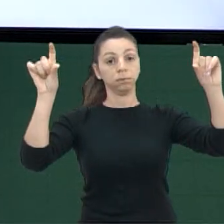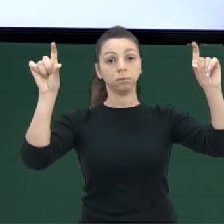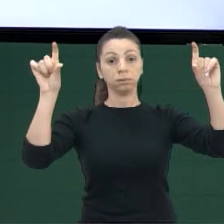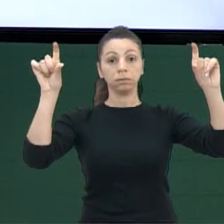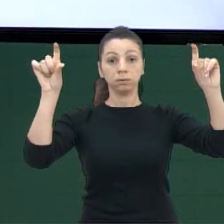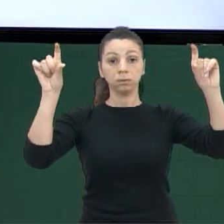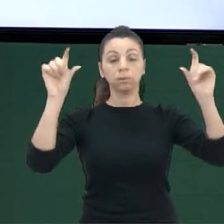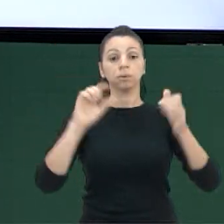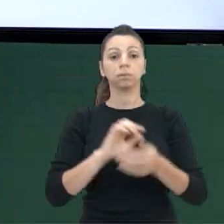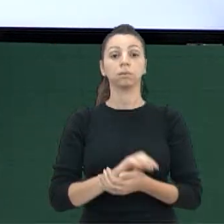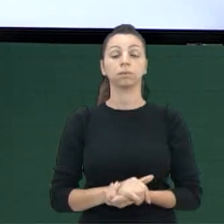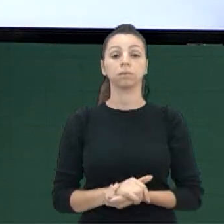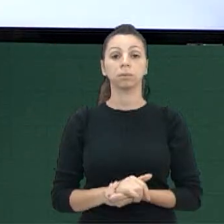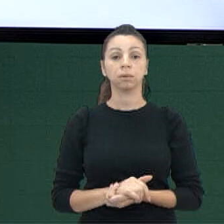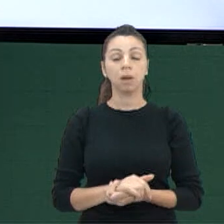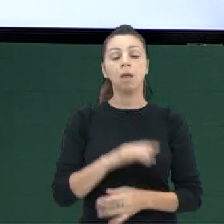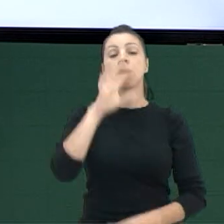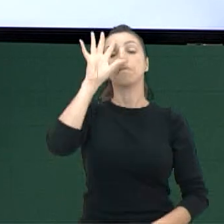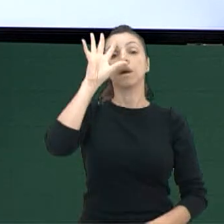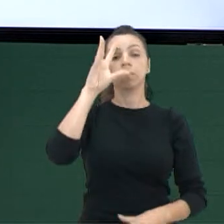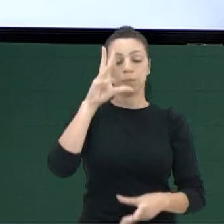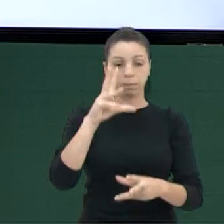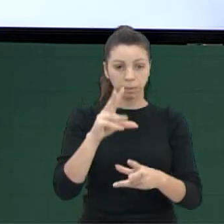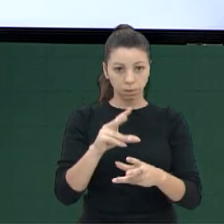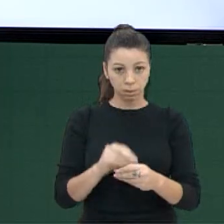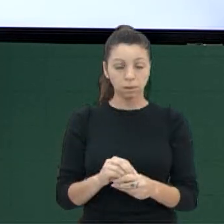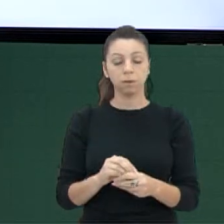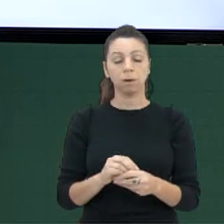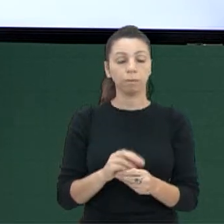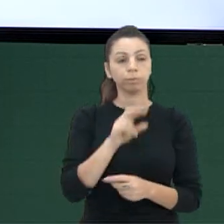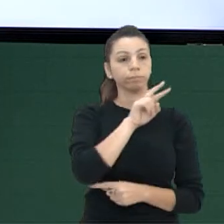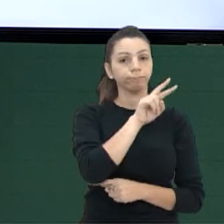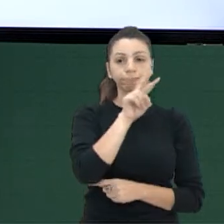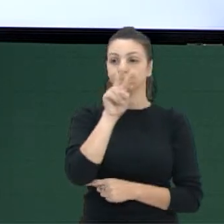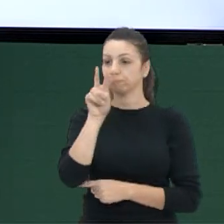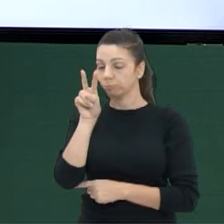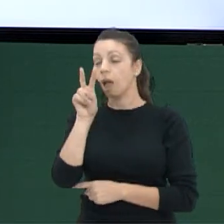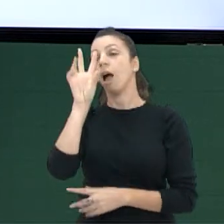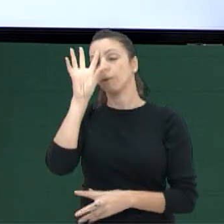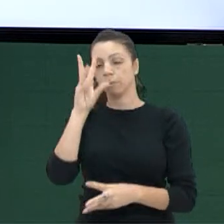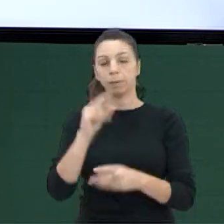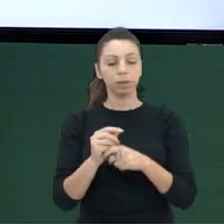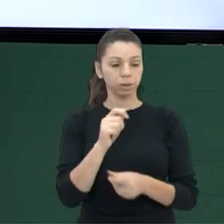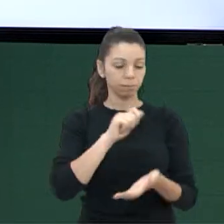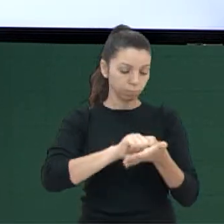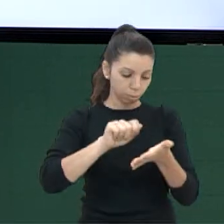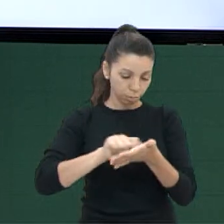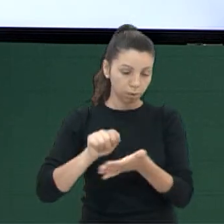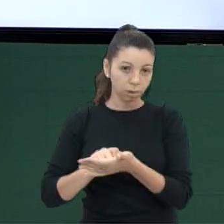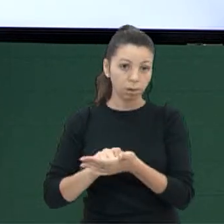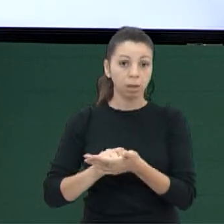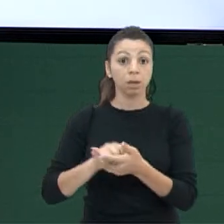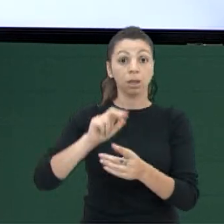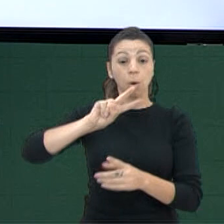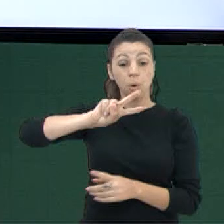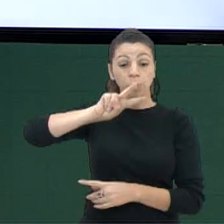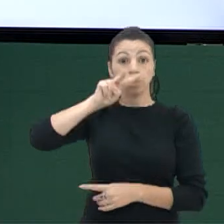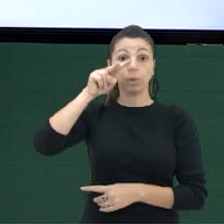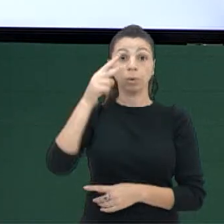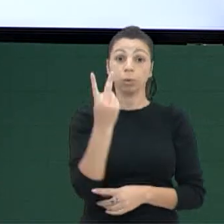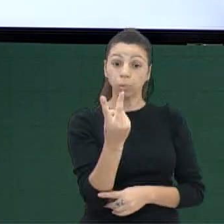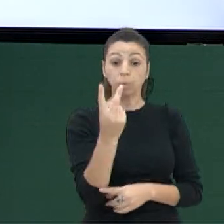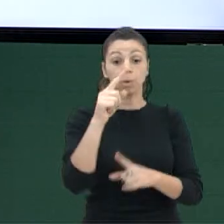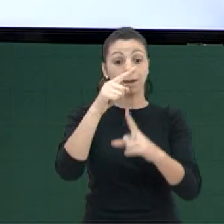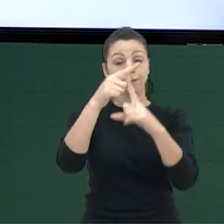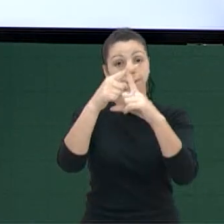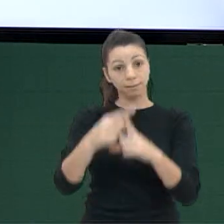seja, você está fazendo uma interpretação do problema que está sendo pedido. O dobro, então é 2 vezes o quê?